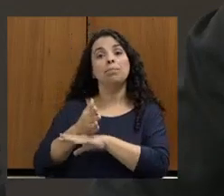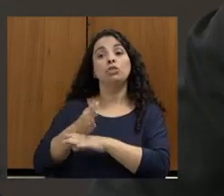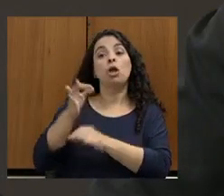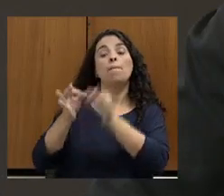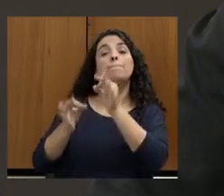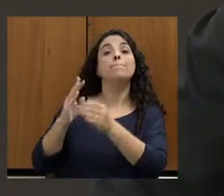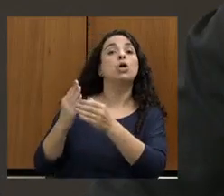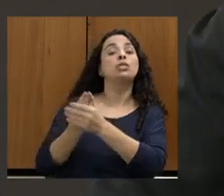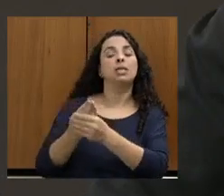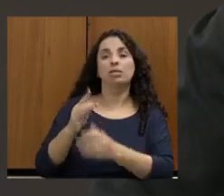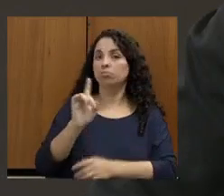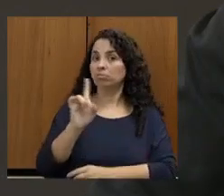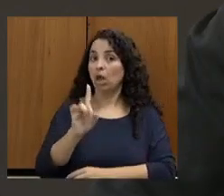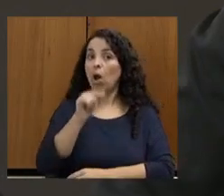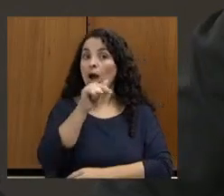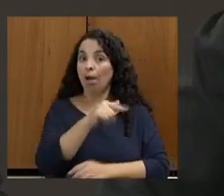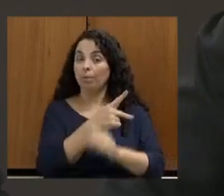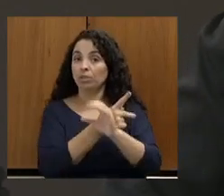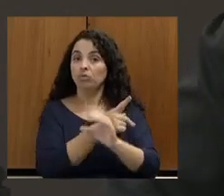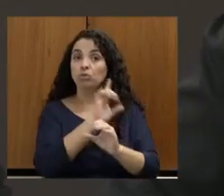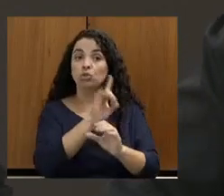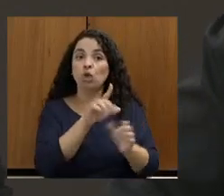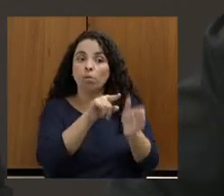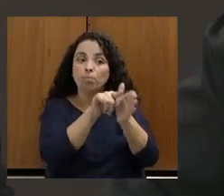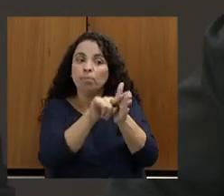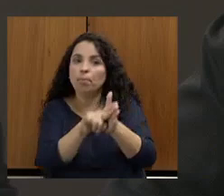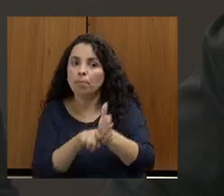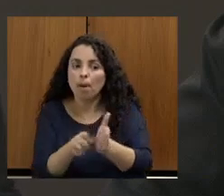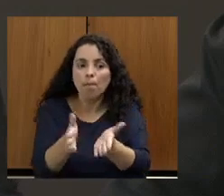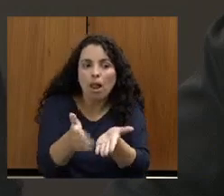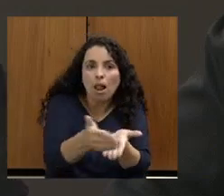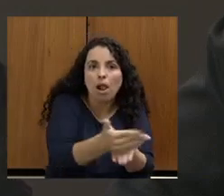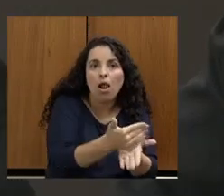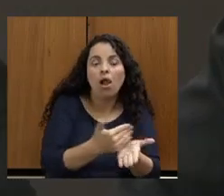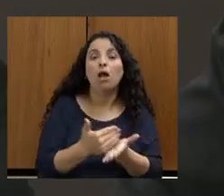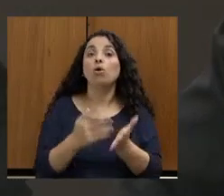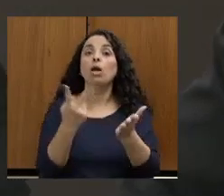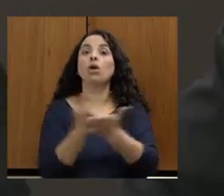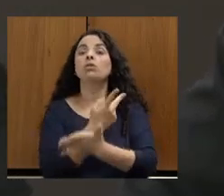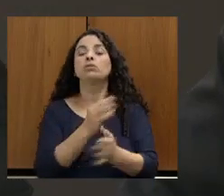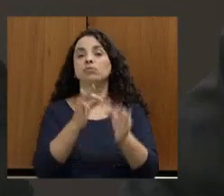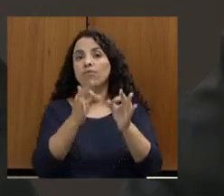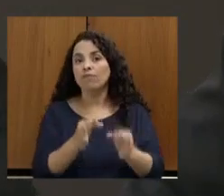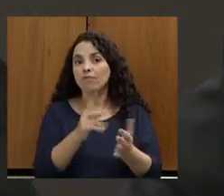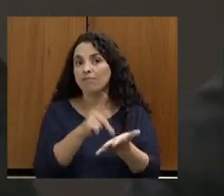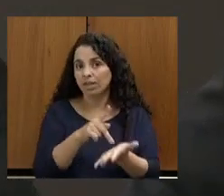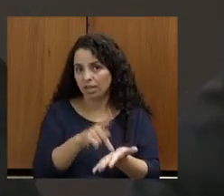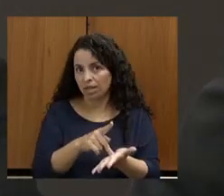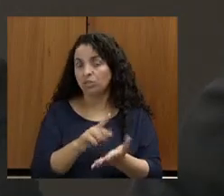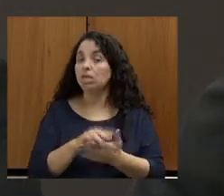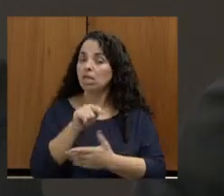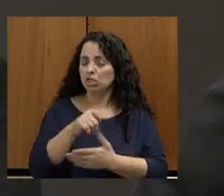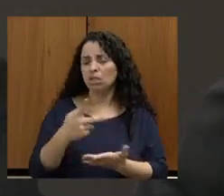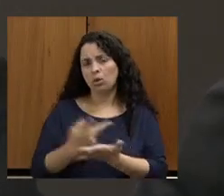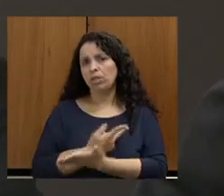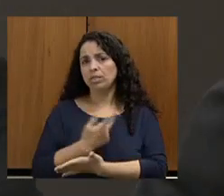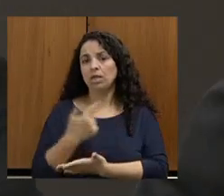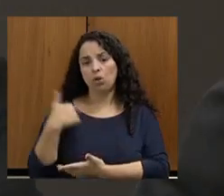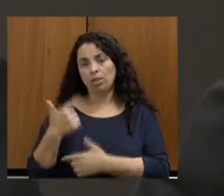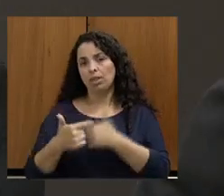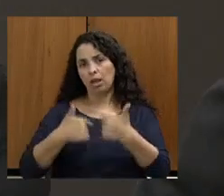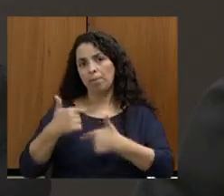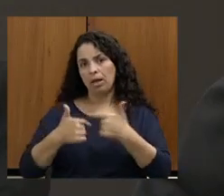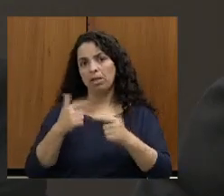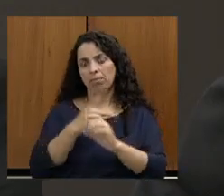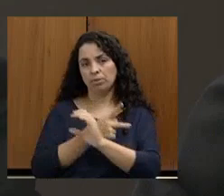Civil é uma instituição que compete apurar os fatos. E é isso que está acontecendo. Tão logo chegou o conhecimento da